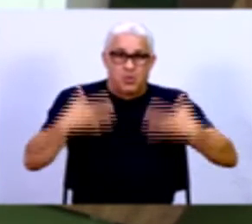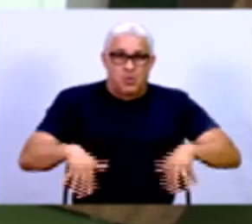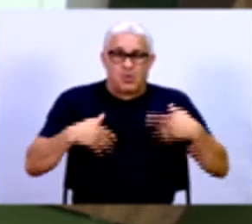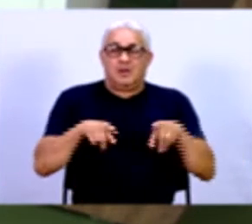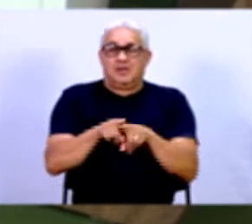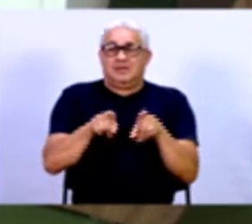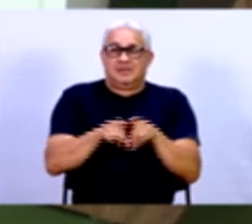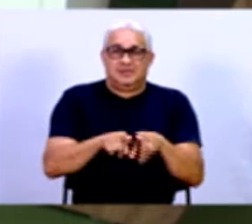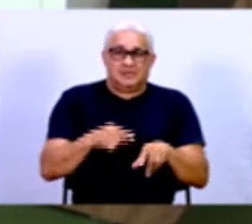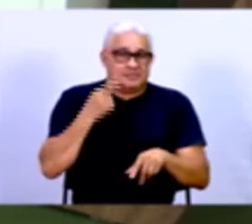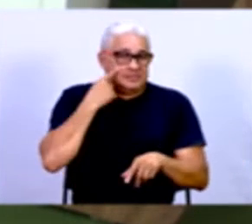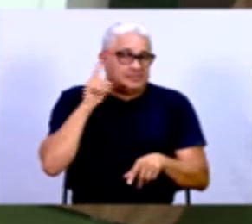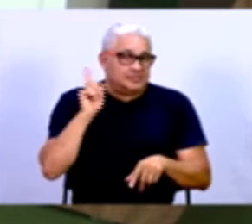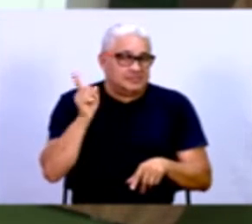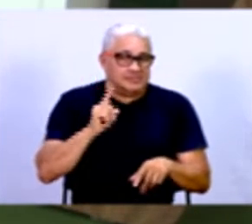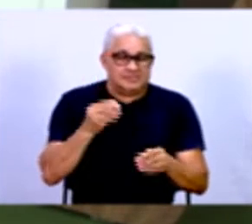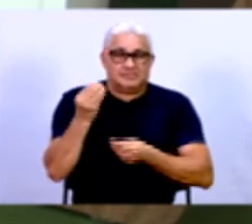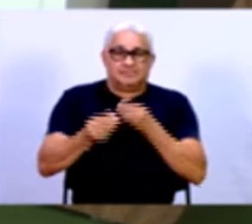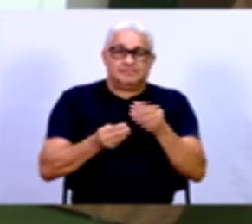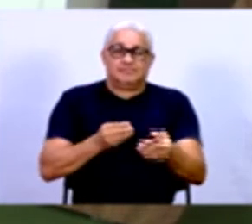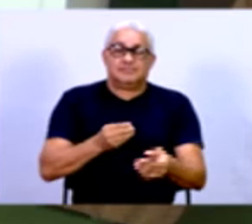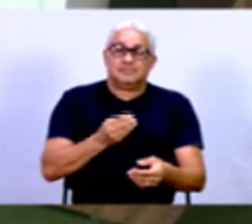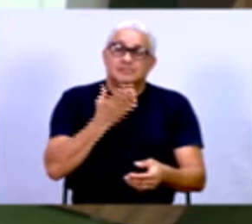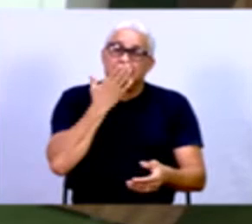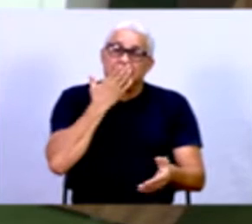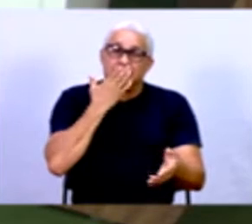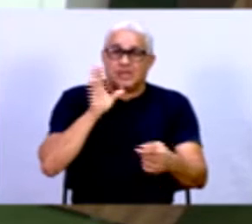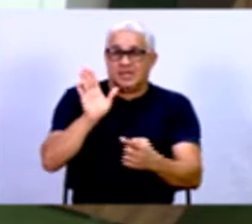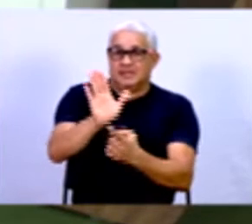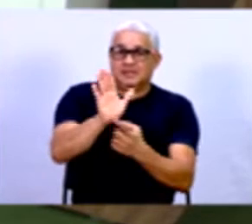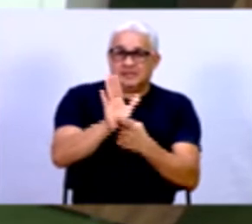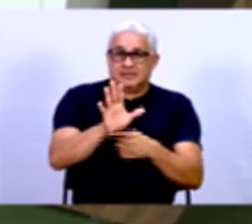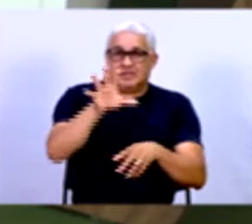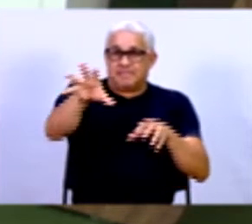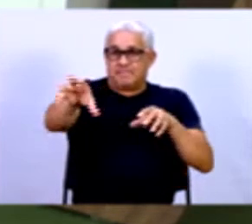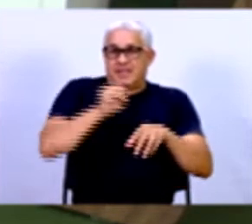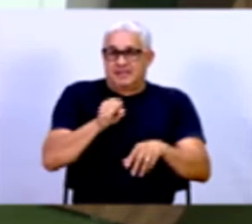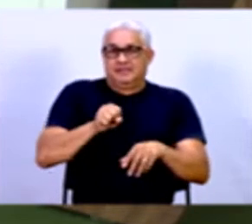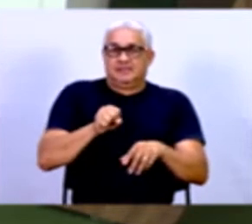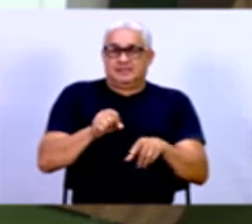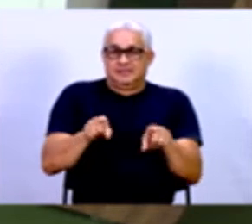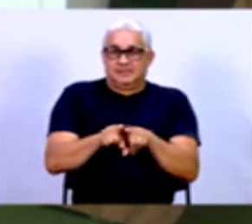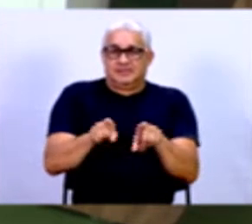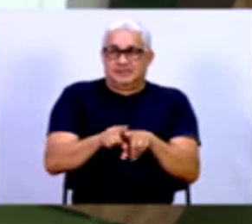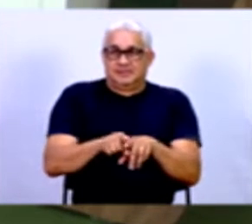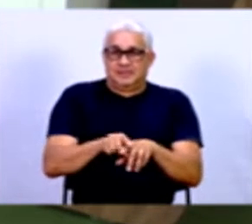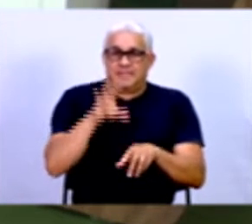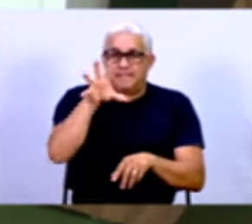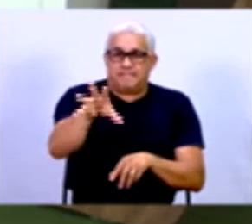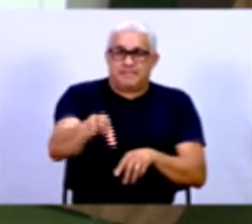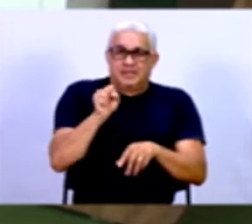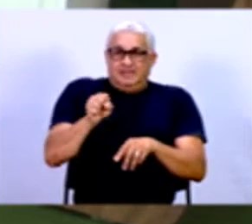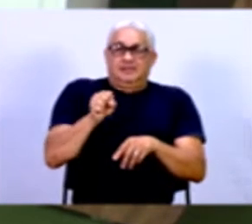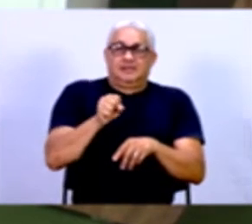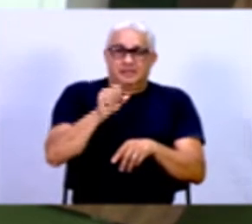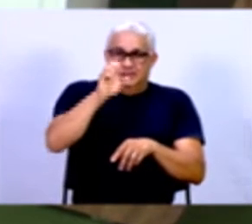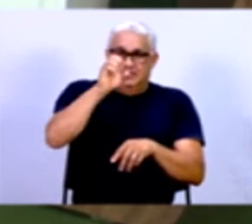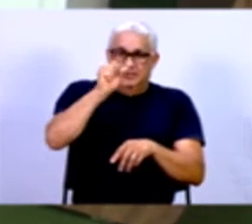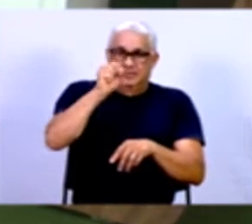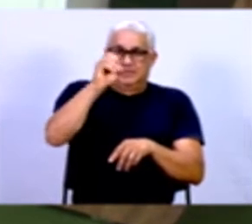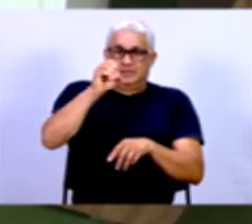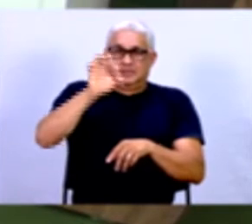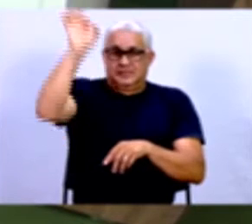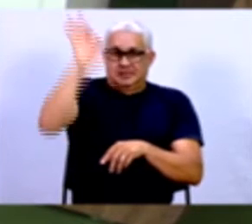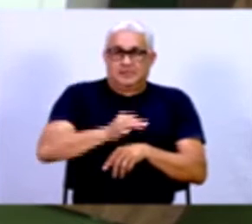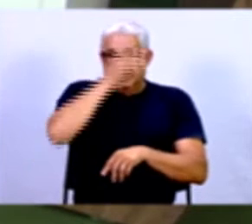sabe que tipo de amostra que a gente está pegando ali, então, vai que eles dão um azar, por exemplo, de ter pego exatamente 80% lá de